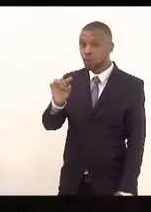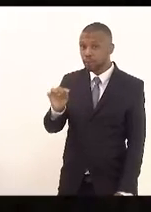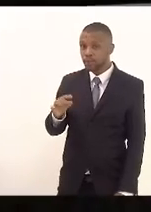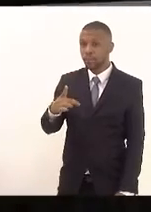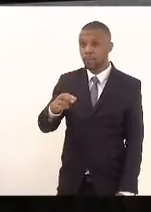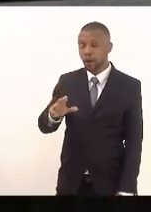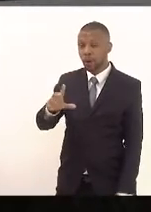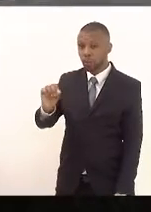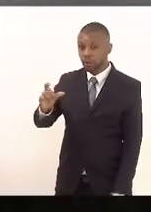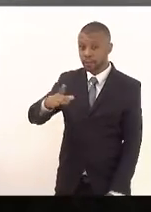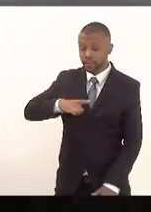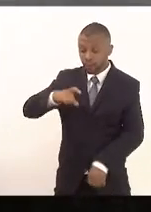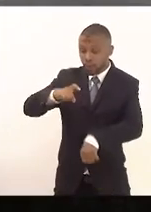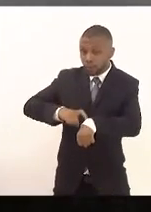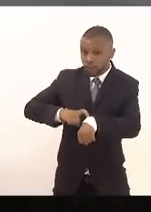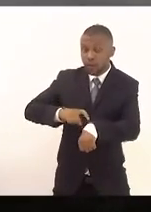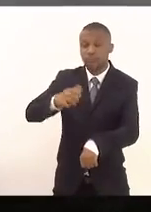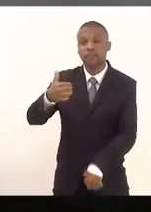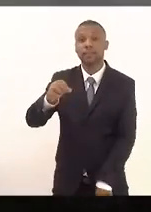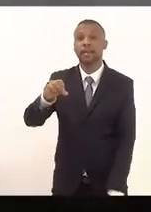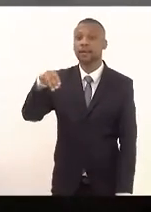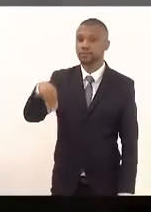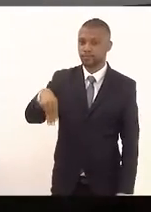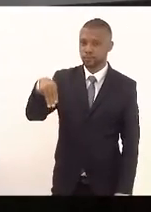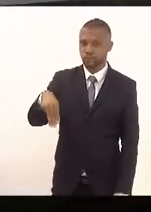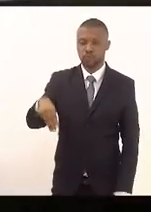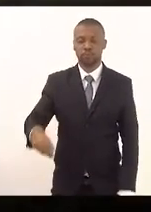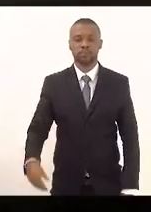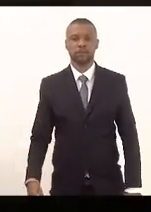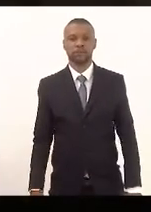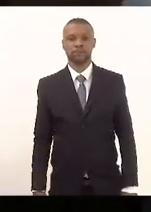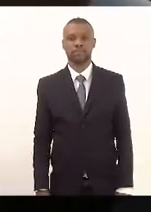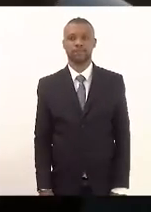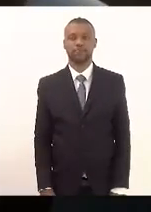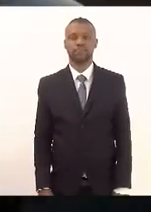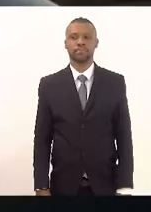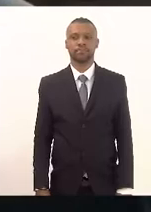minutos E aí